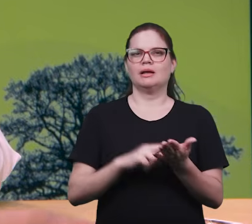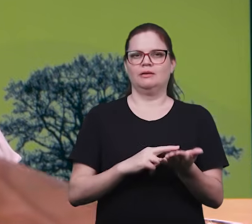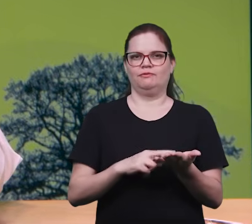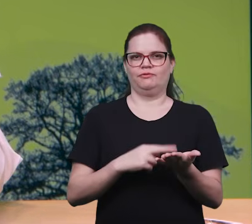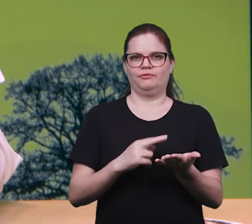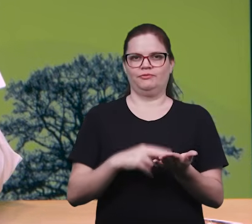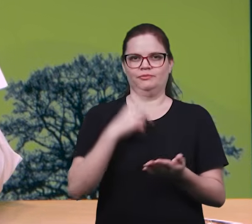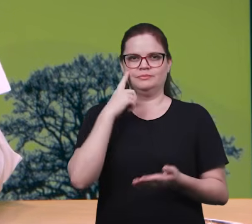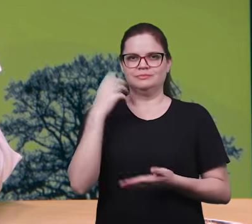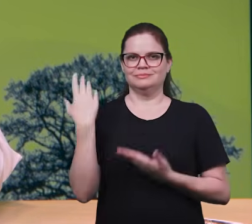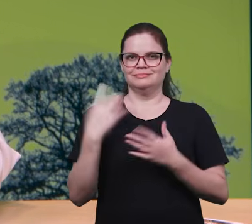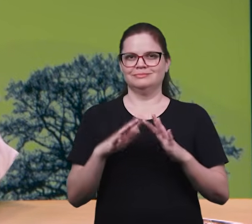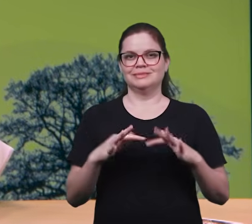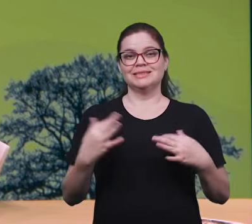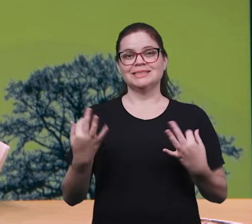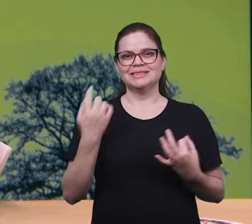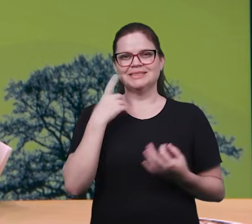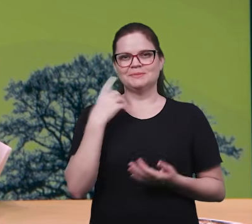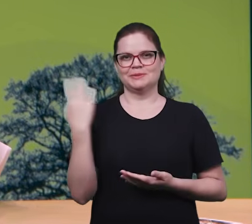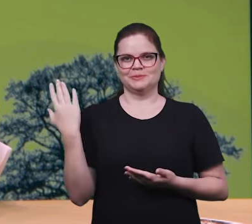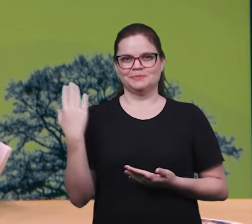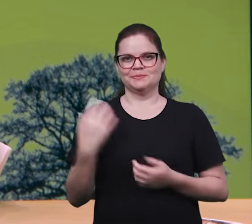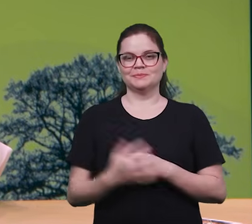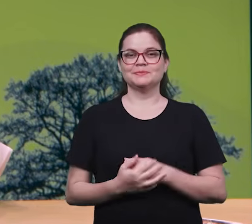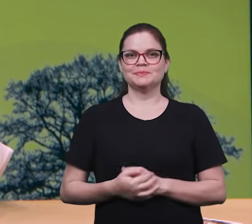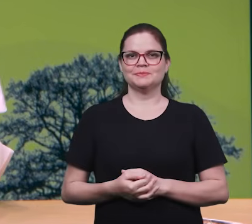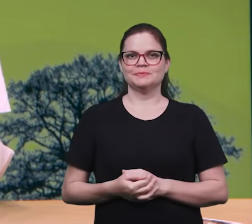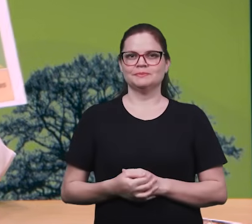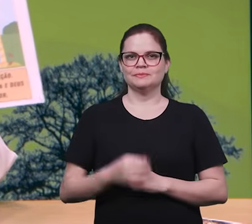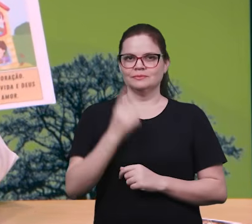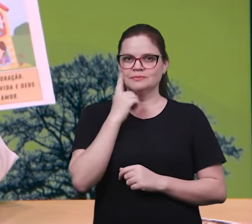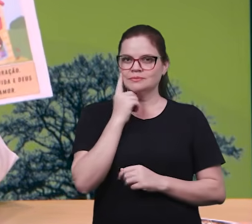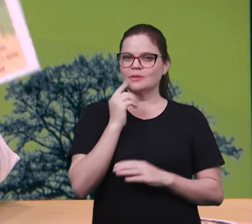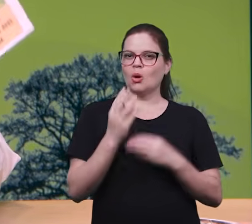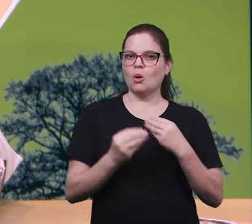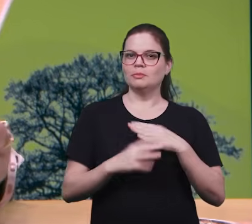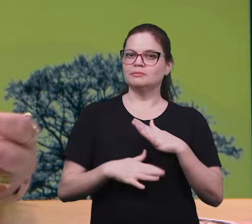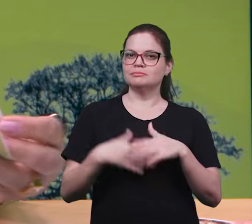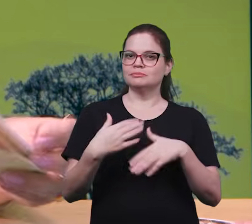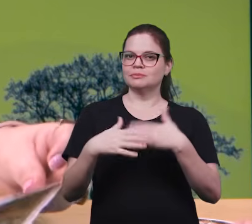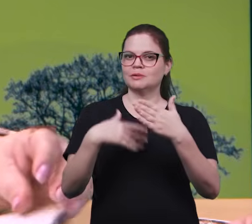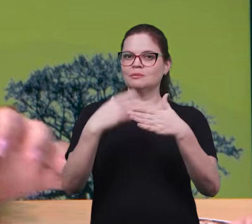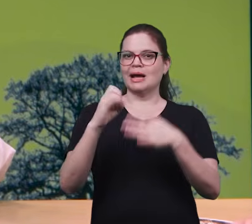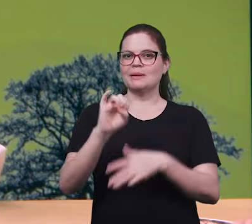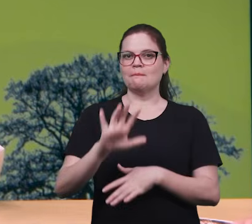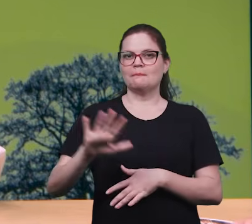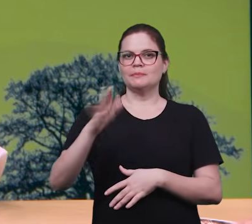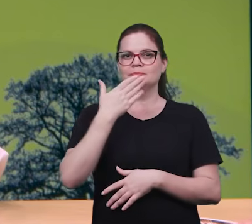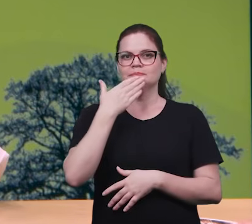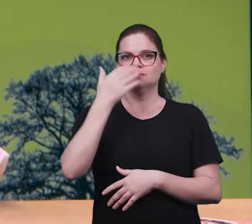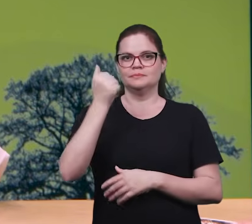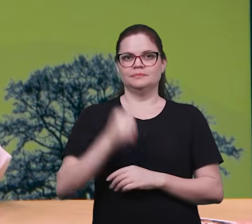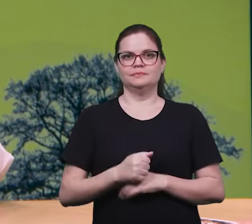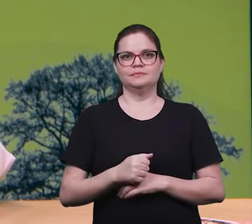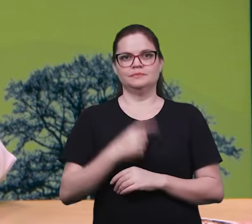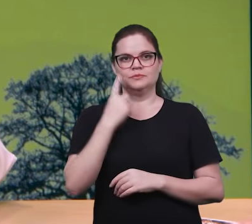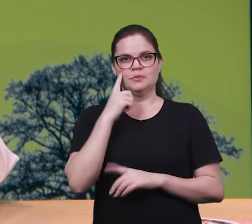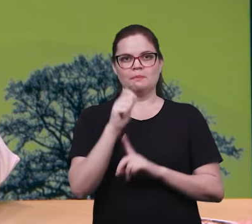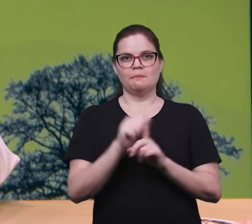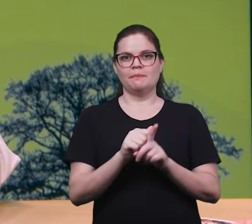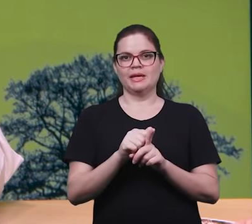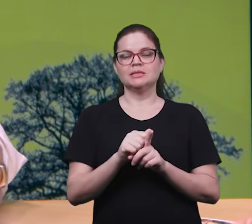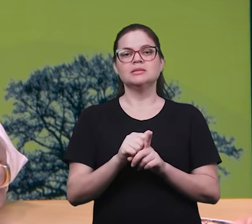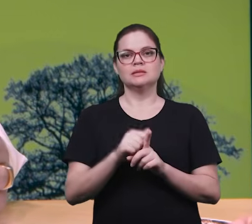bem simples, a gente vai ver como que evoluiu as imagens. Pegando essa daqui, por exemplo, do mês 4 desse